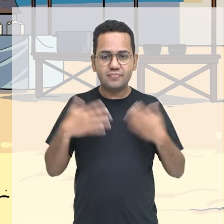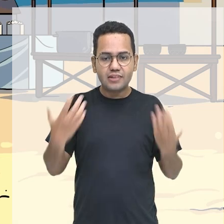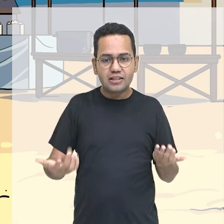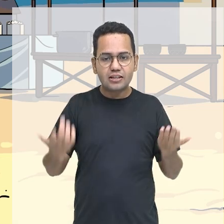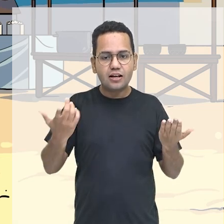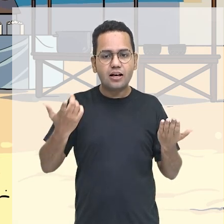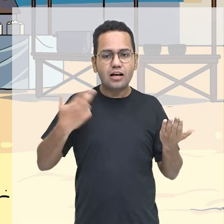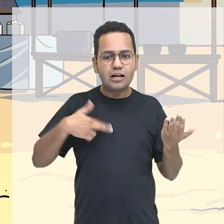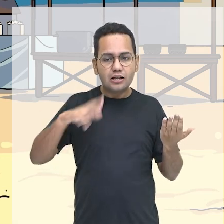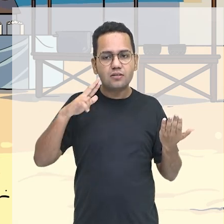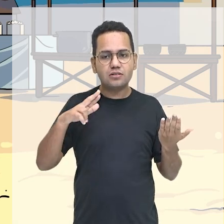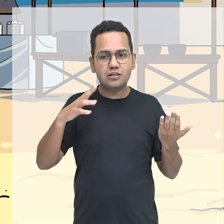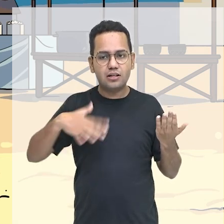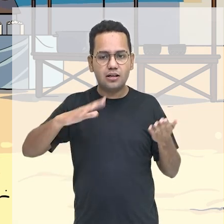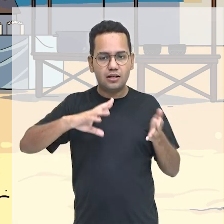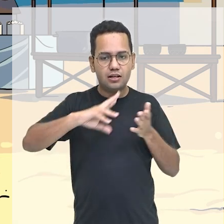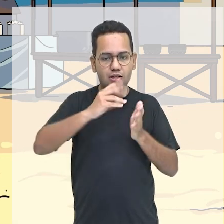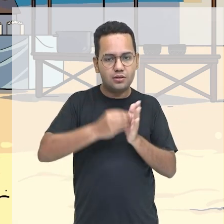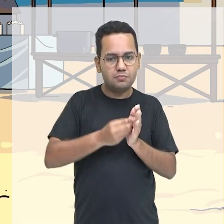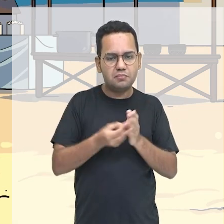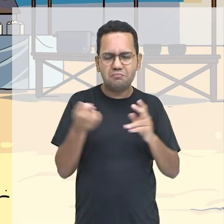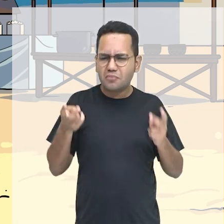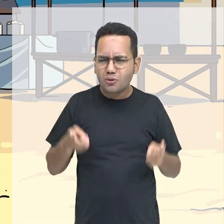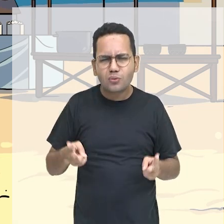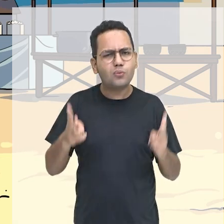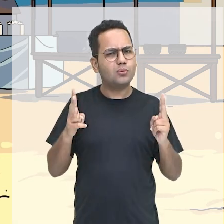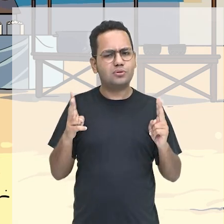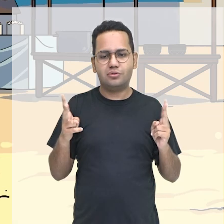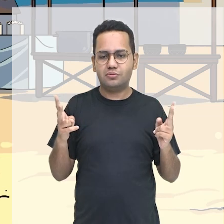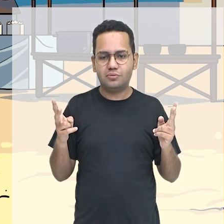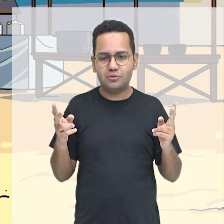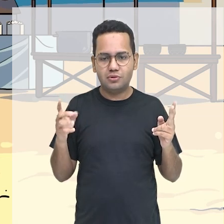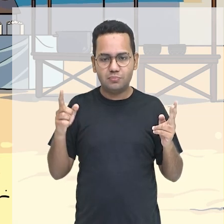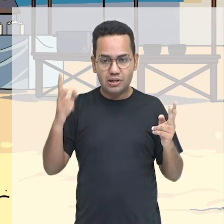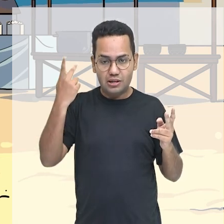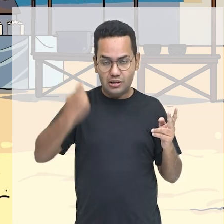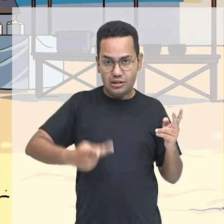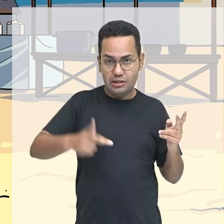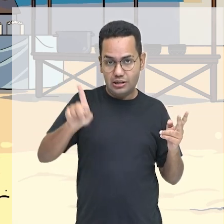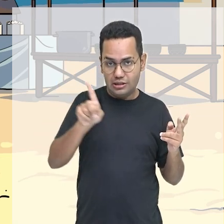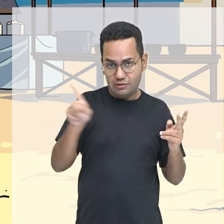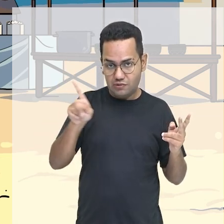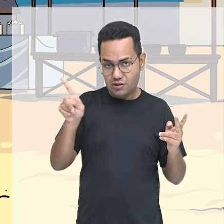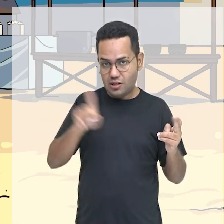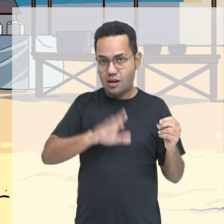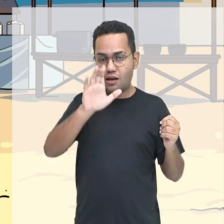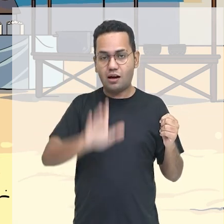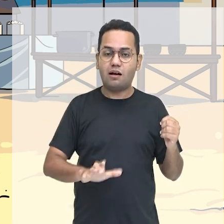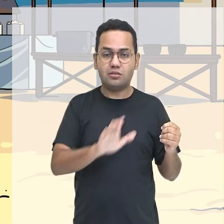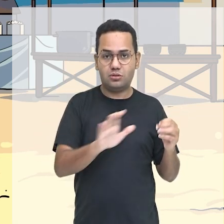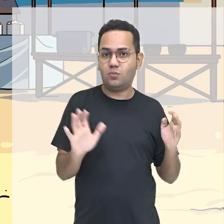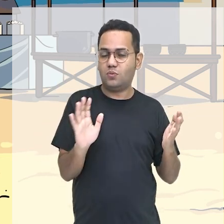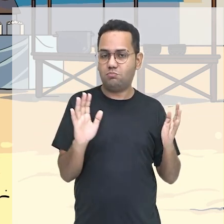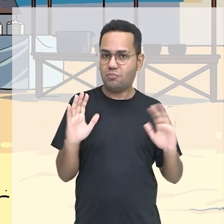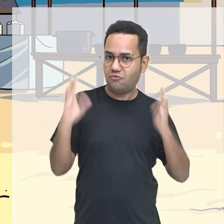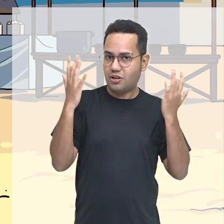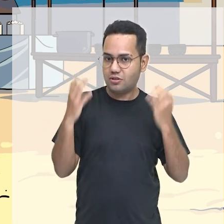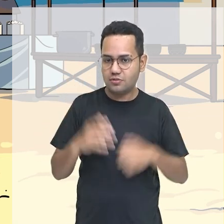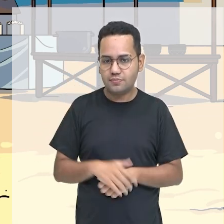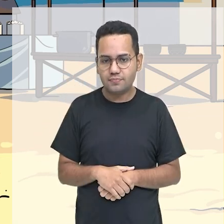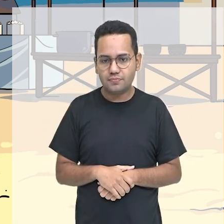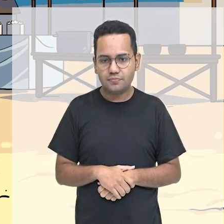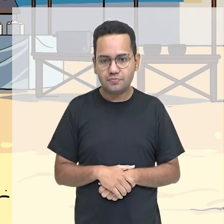ela continua aqui. Essa aqui é uma festa católica, como nós já sabemos, mas